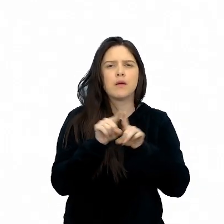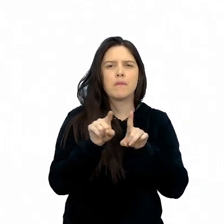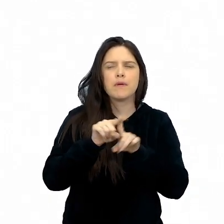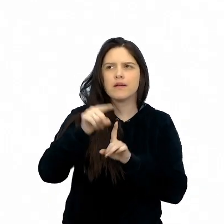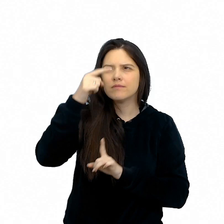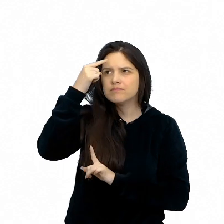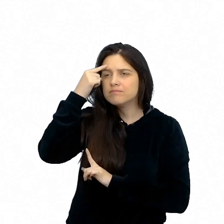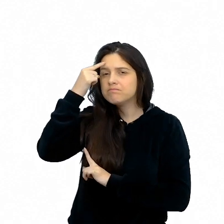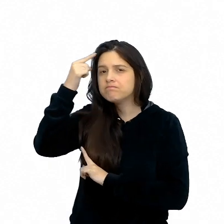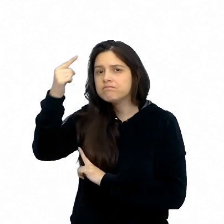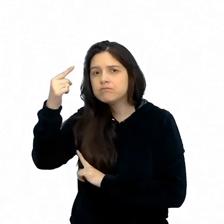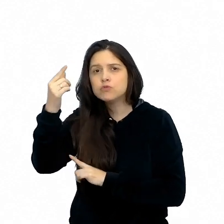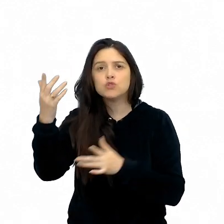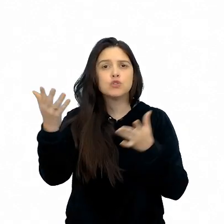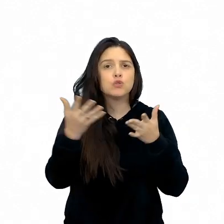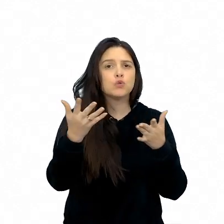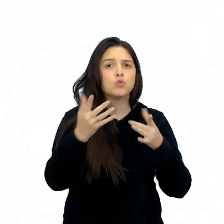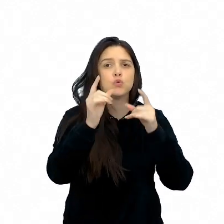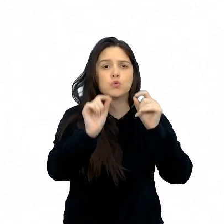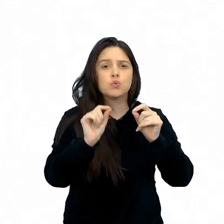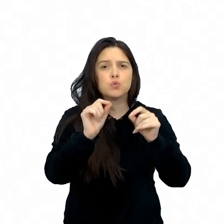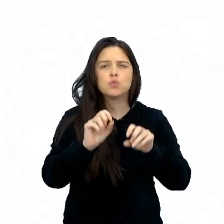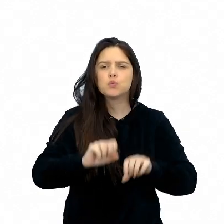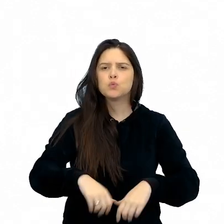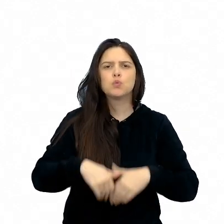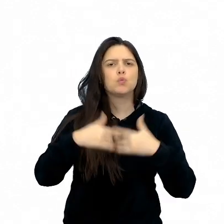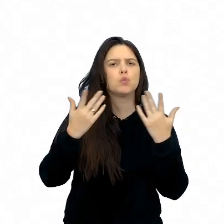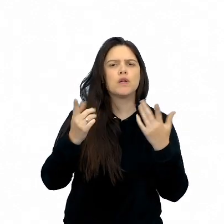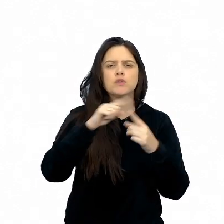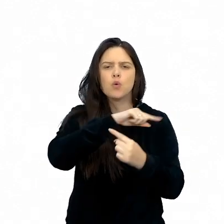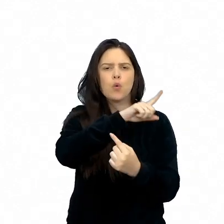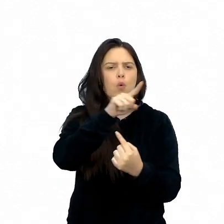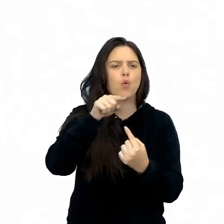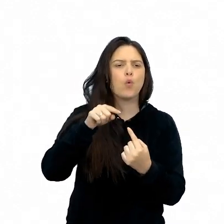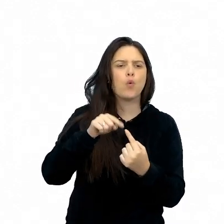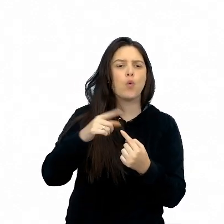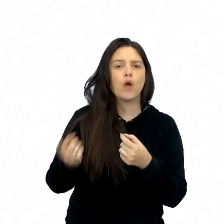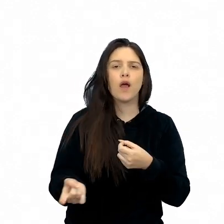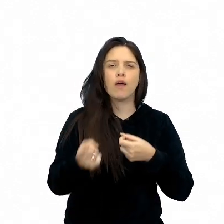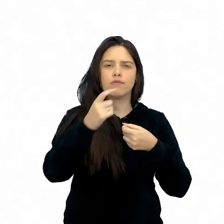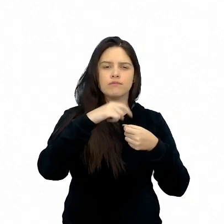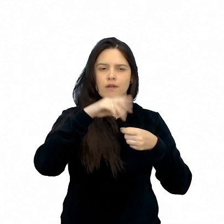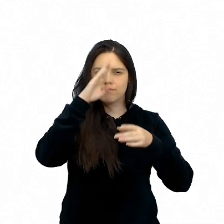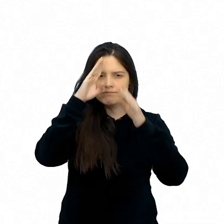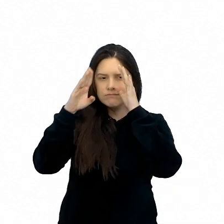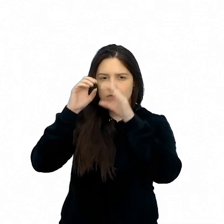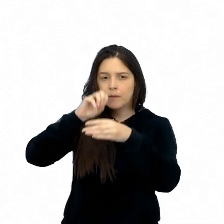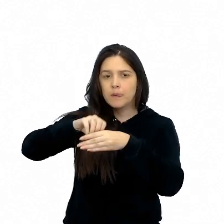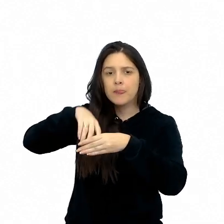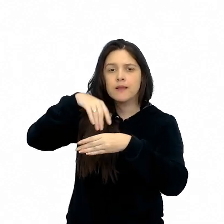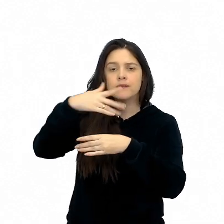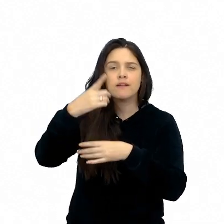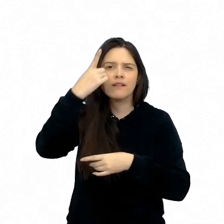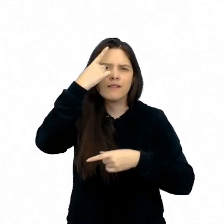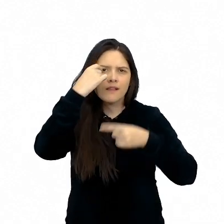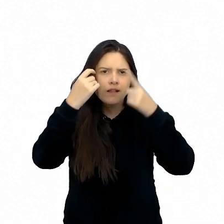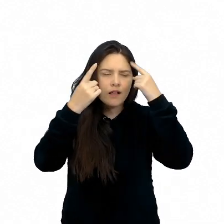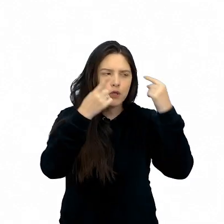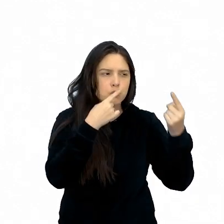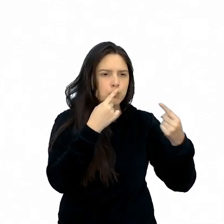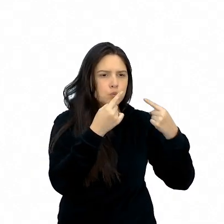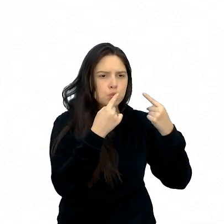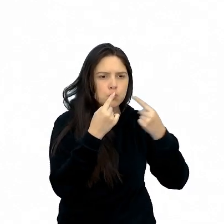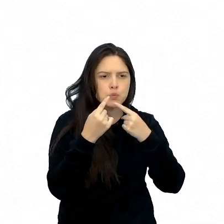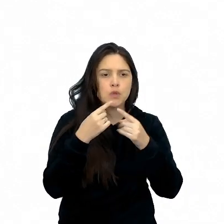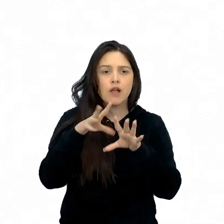pensar nesse dia de hoje, quais são os nossos objetivos? Retomar os princípios e conceitos e ideias discutidos